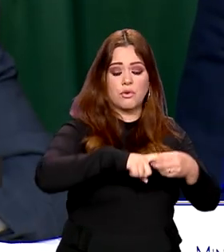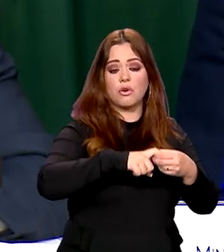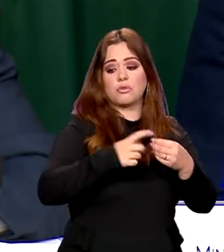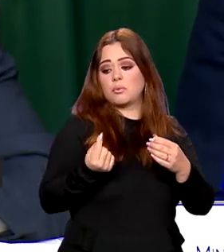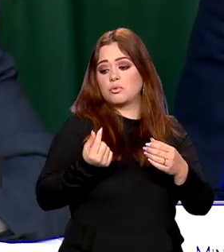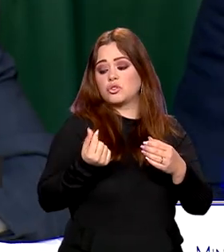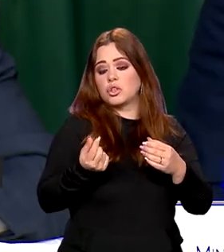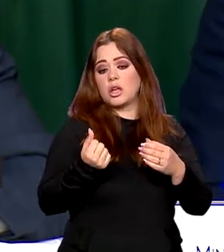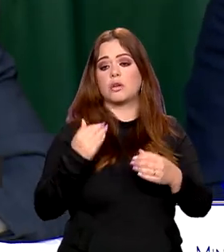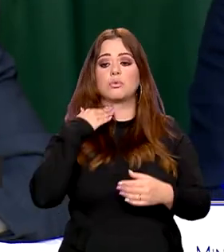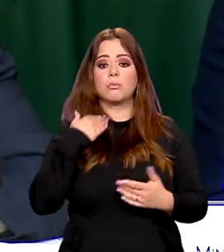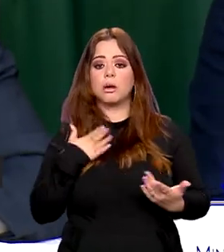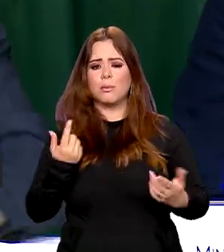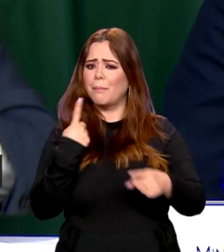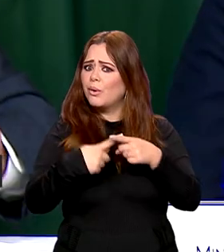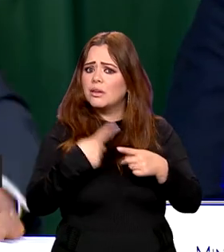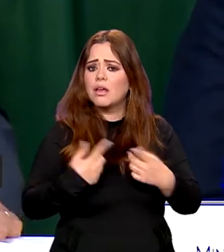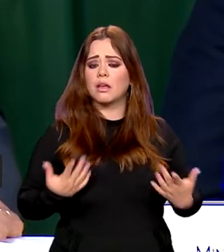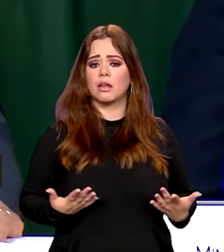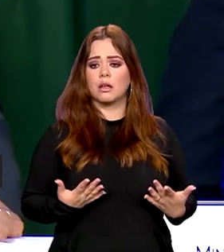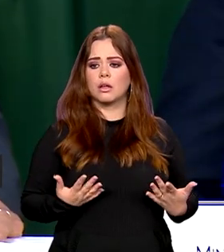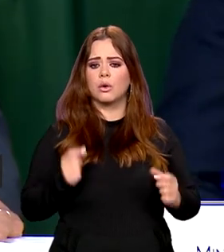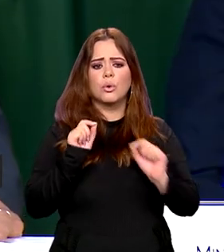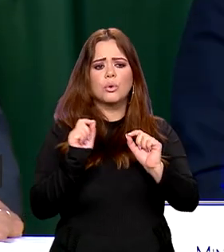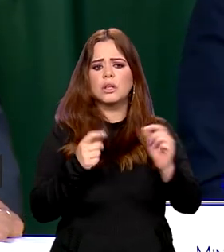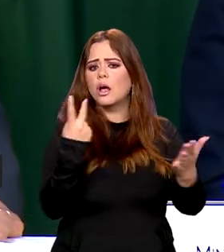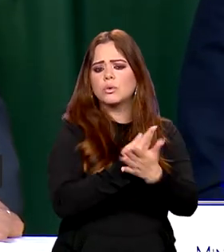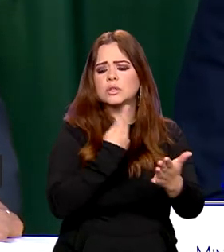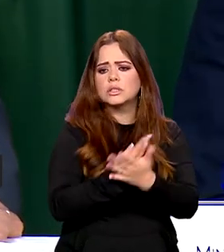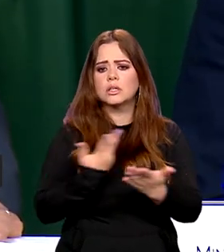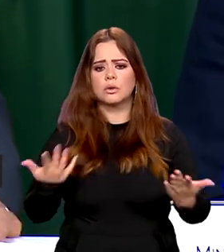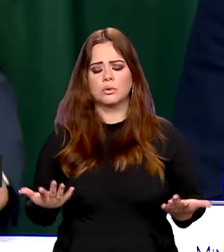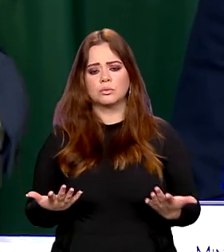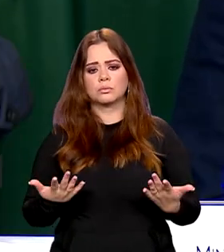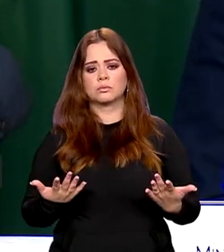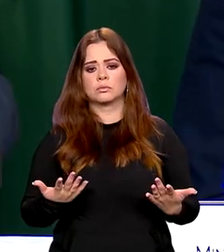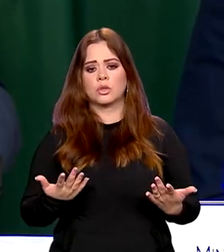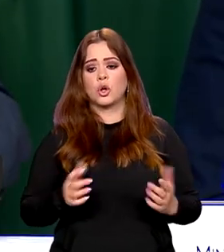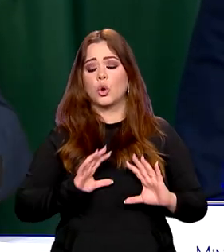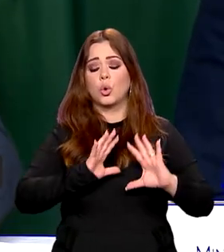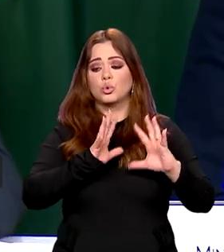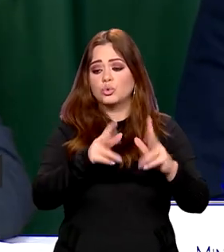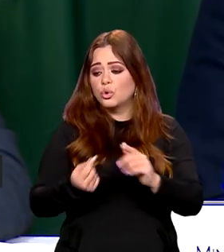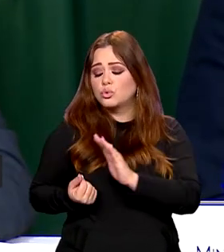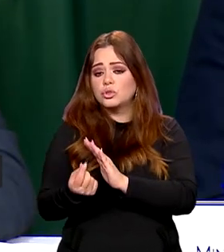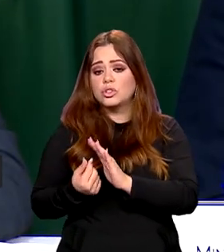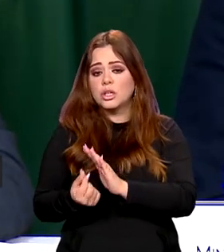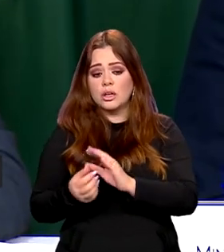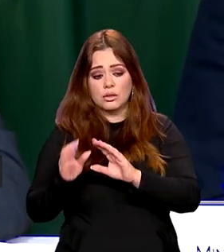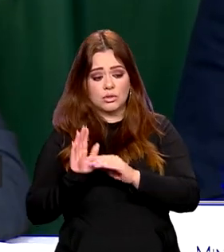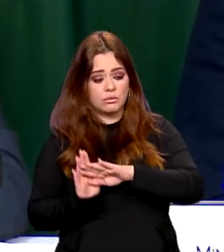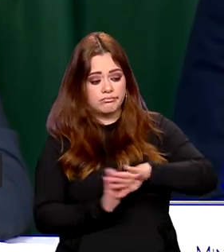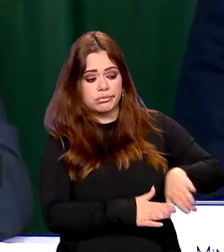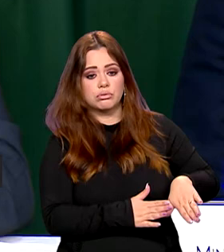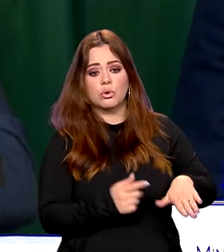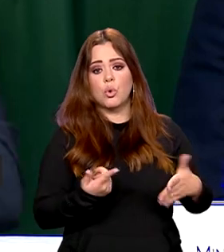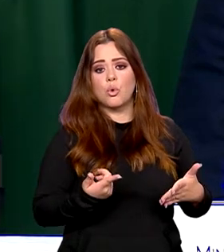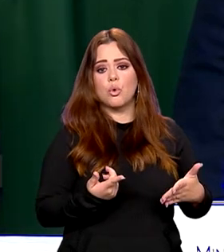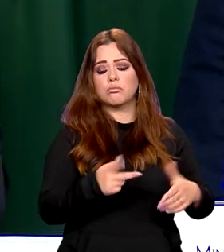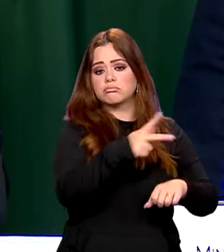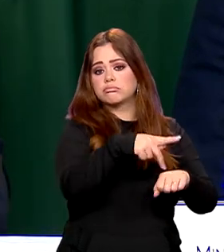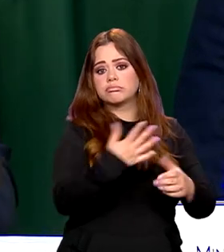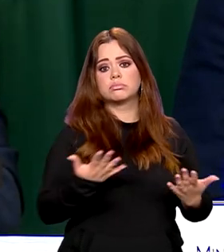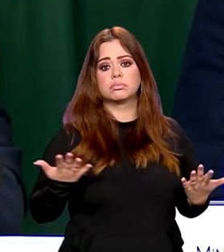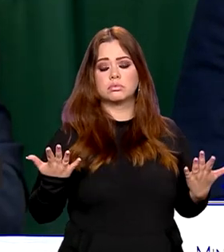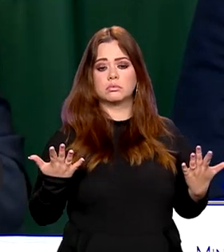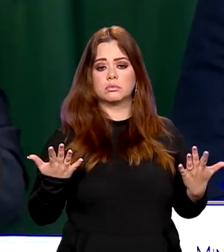quê? O que que foi feito com todo o dinheiro que deixou de ser investido nesse país? Então, eu